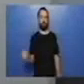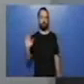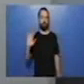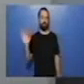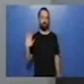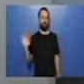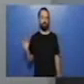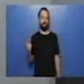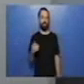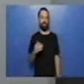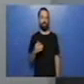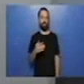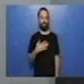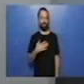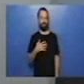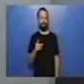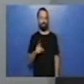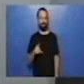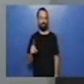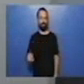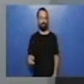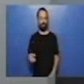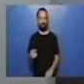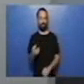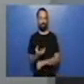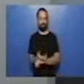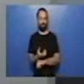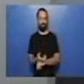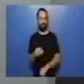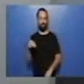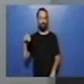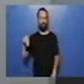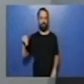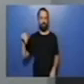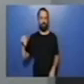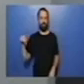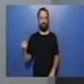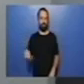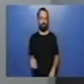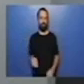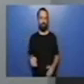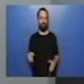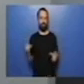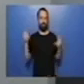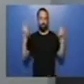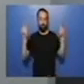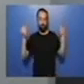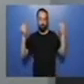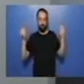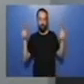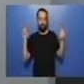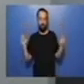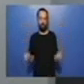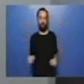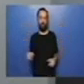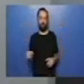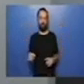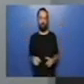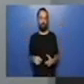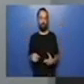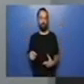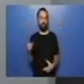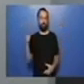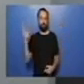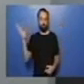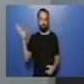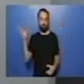Olá, sou o professor Arthur. Sejam bem-vindos a mais uma aula de matemática. O tema de hoje é aplicações do Teorema de